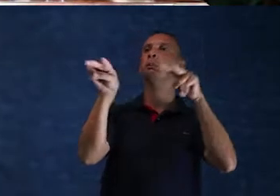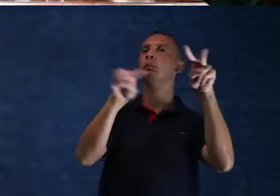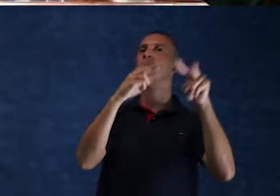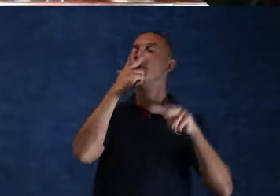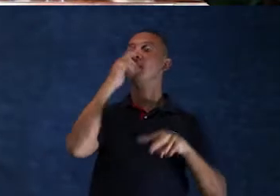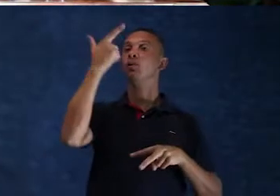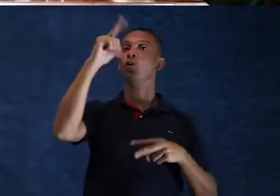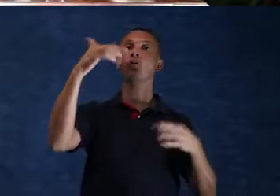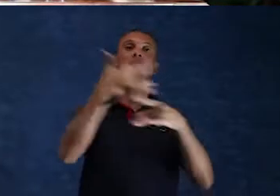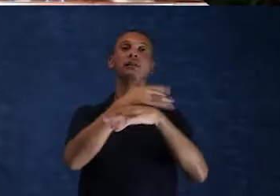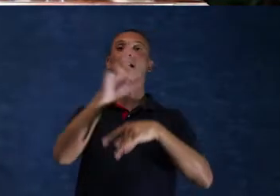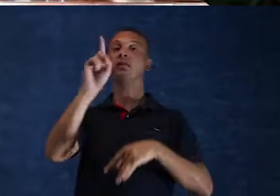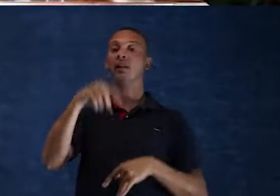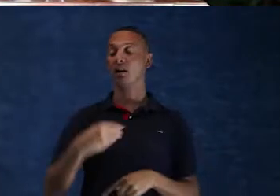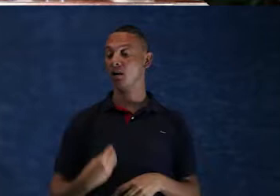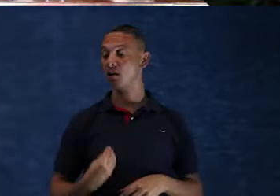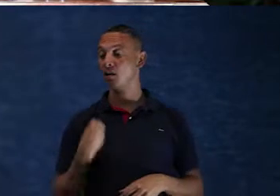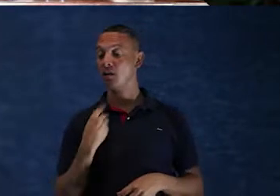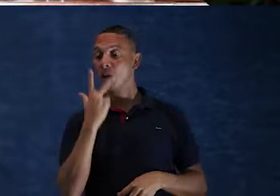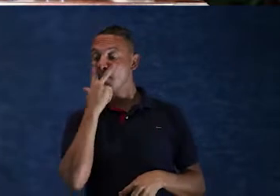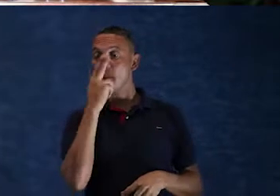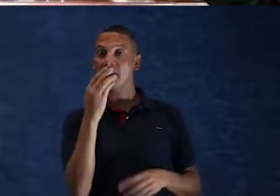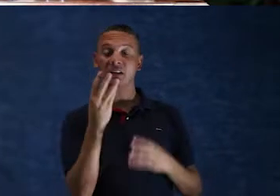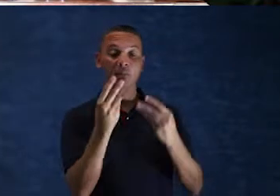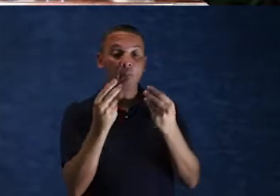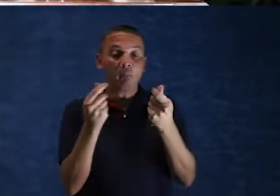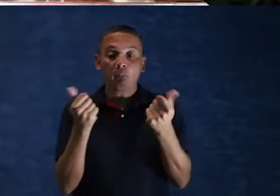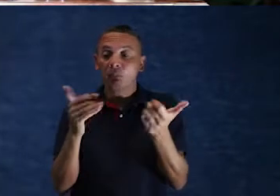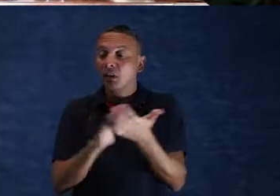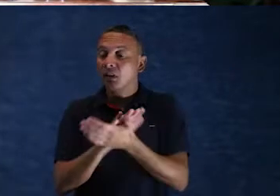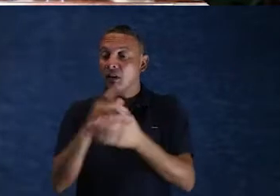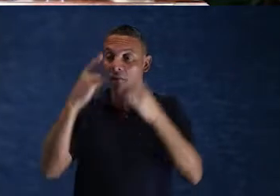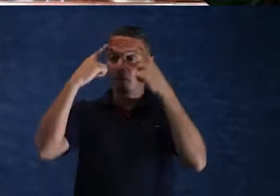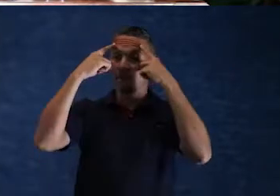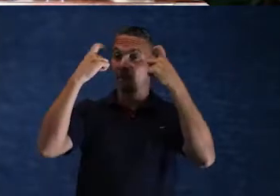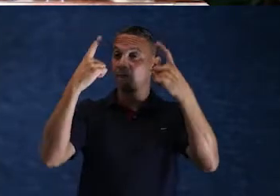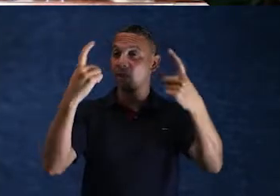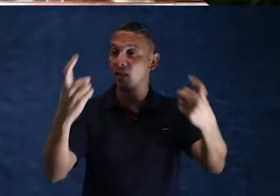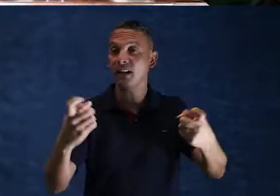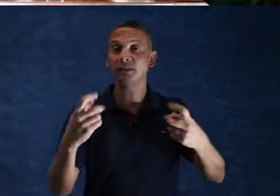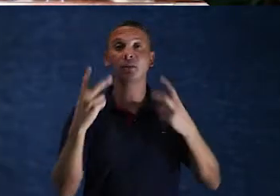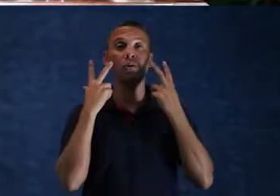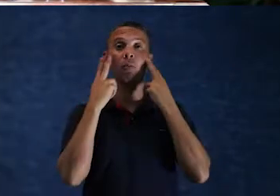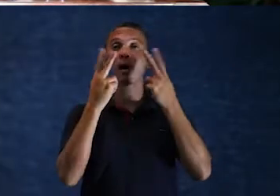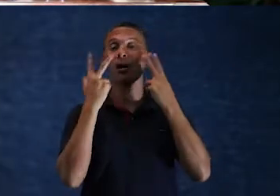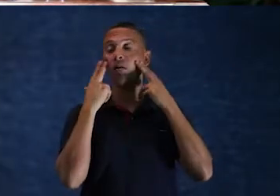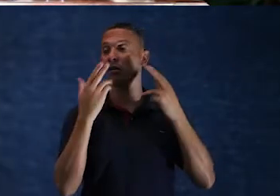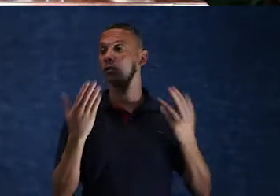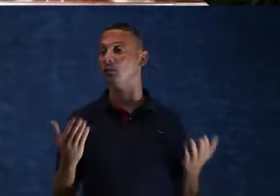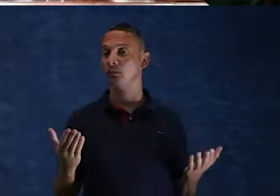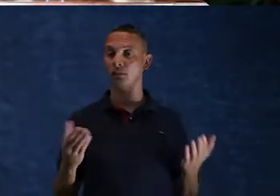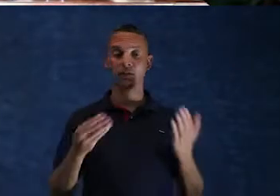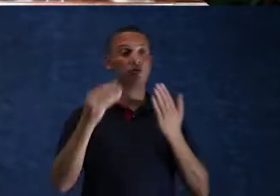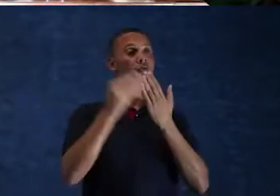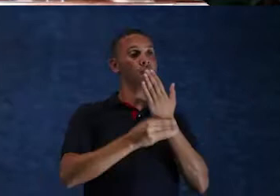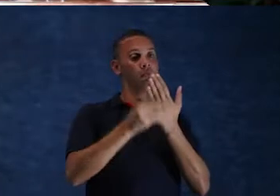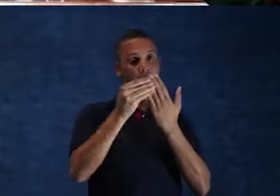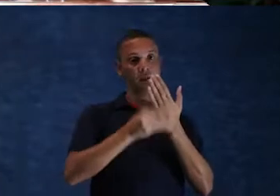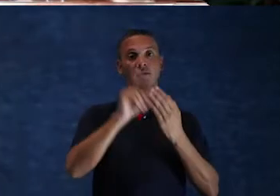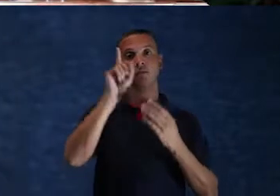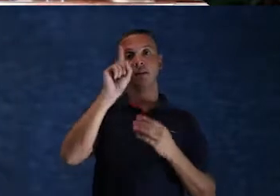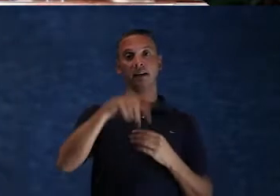cidade, onde a vida não parece valer nada e a violência é a linguagem do cotidiano. Seu livro é, assim,